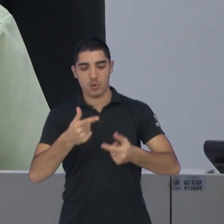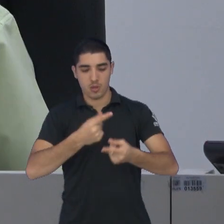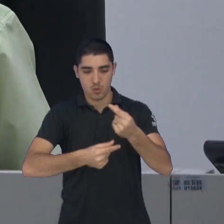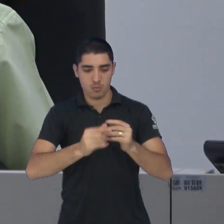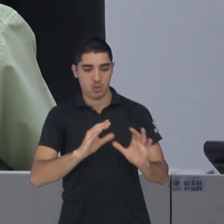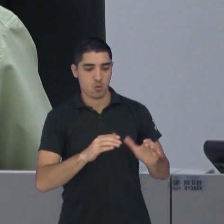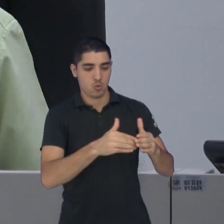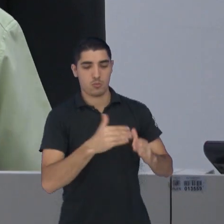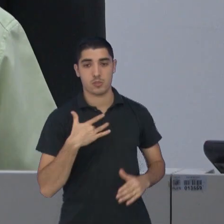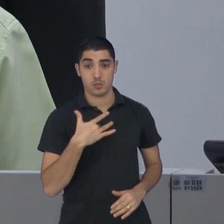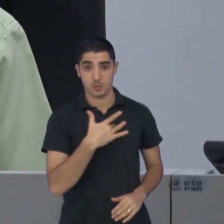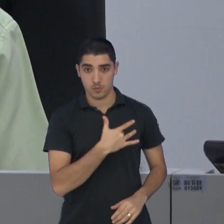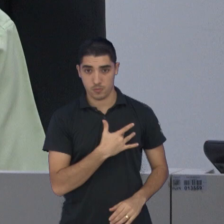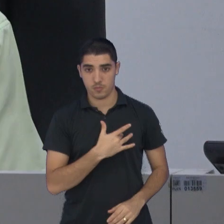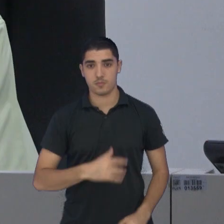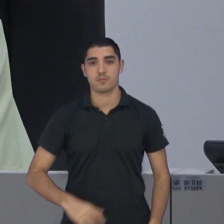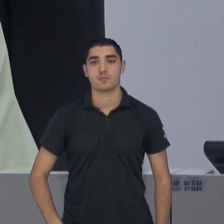Saúde.